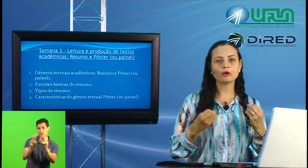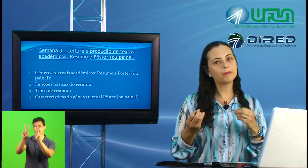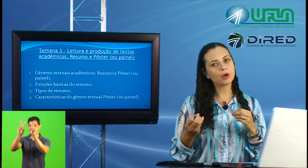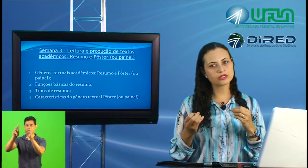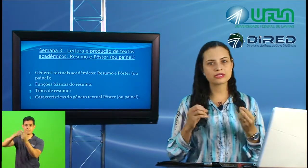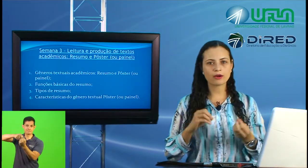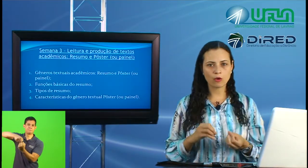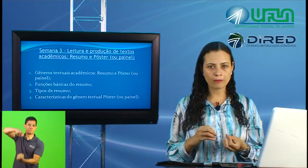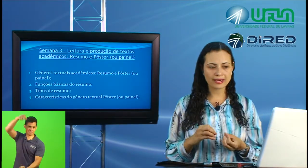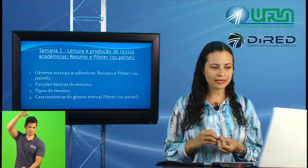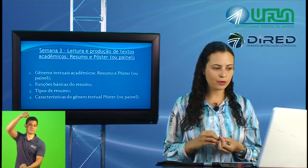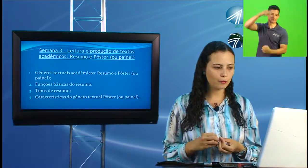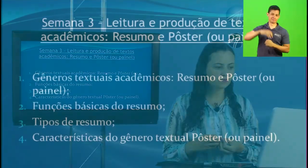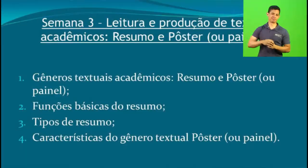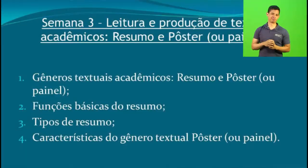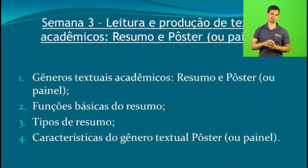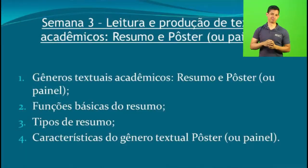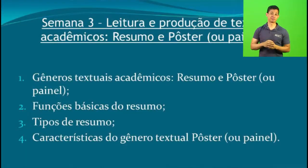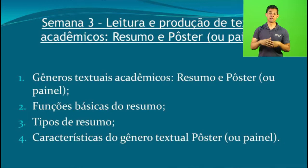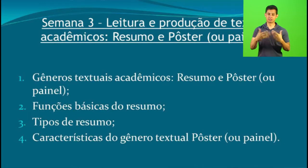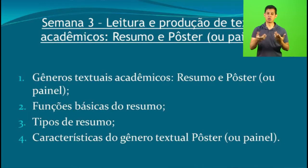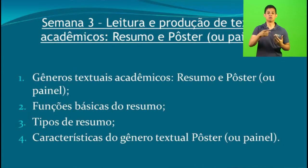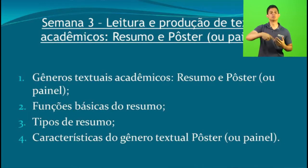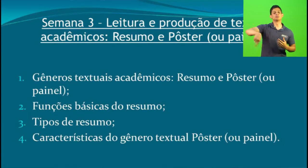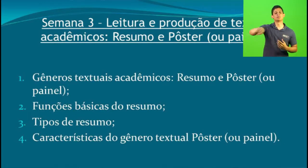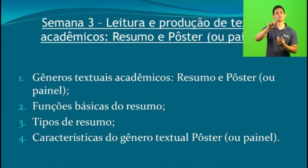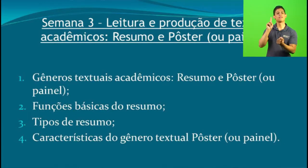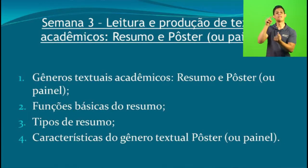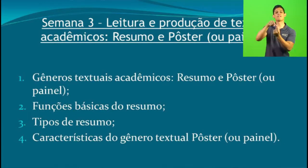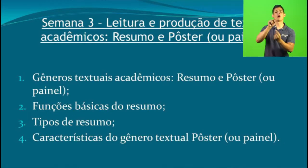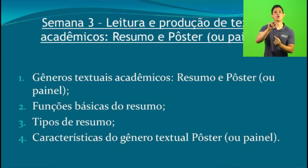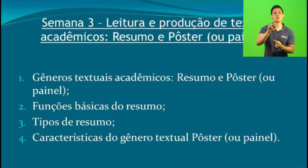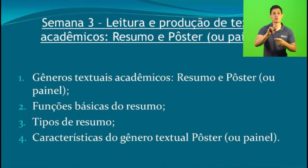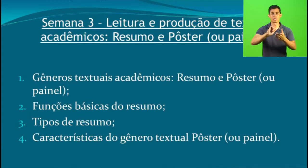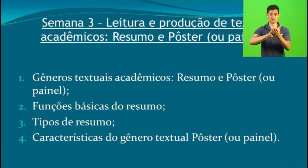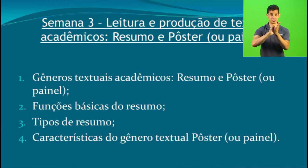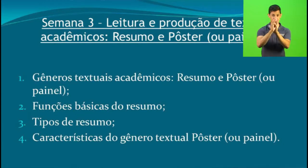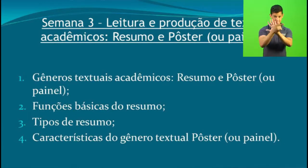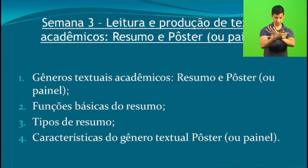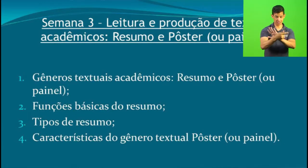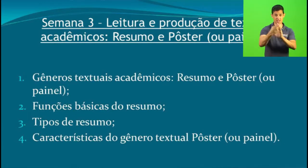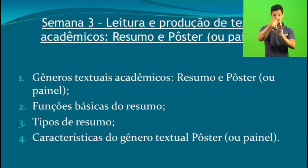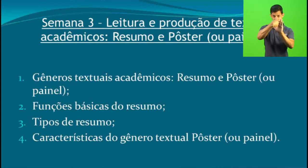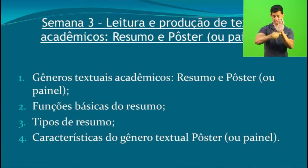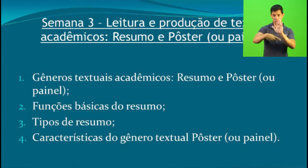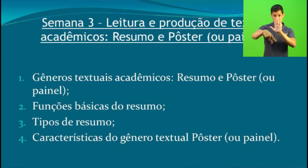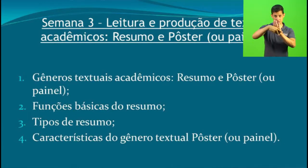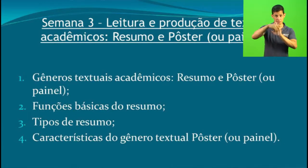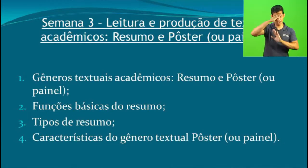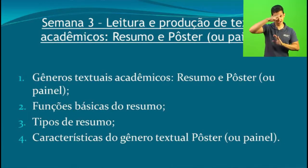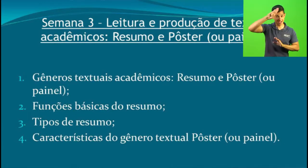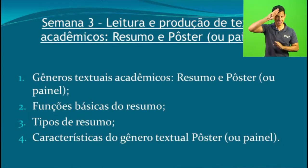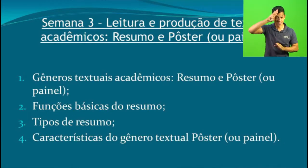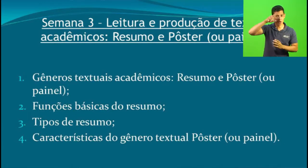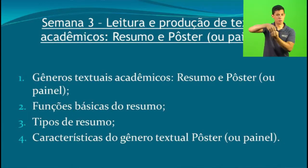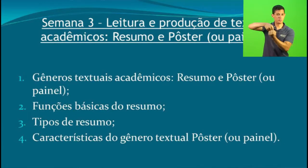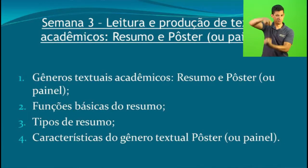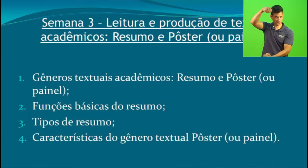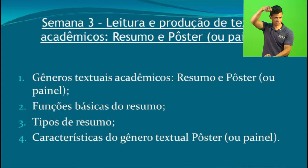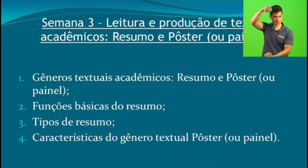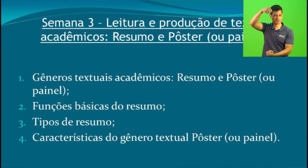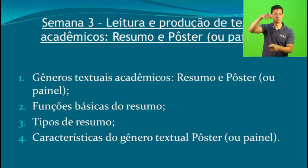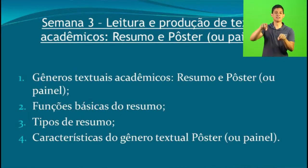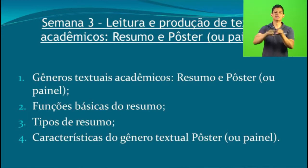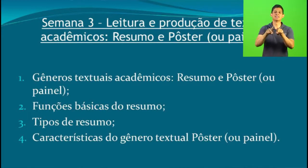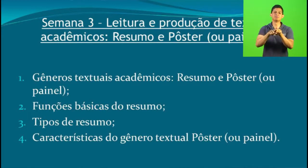resumo e o pôster ou painel. Nesse sentido, nós teremos aqui como foco os gêneros textuais acadêmicos, resumo